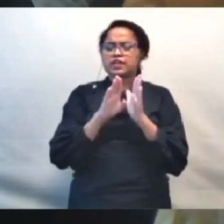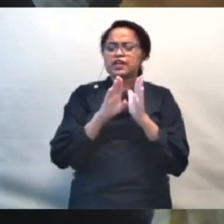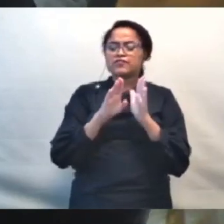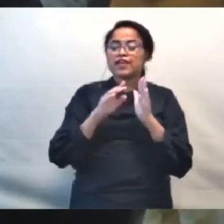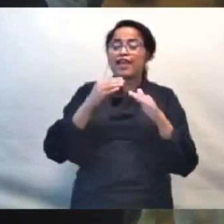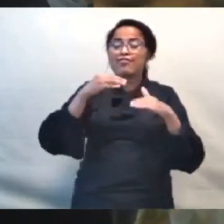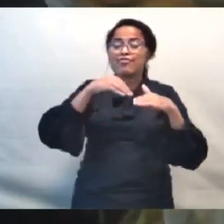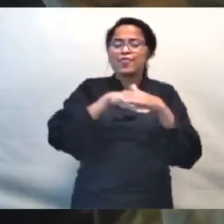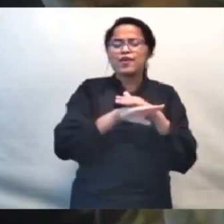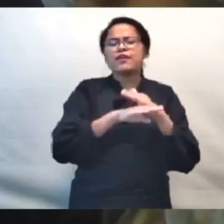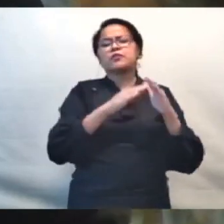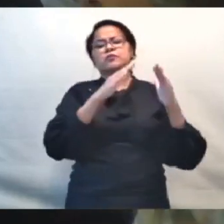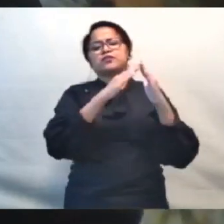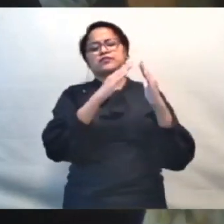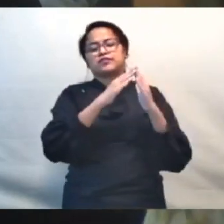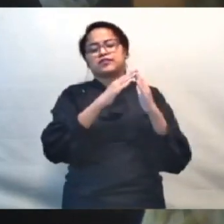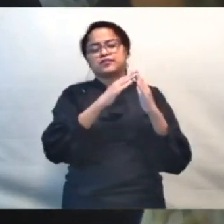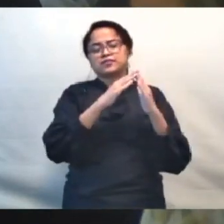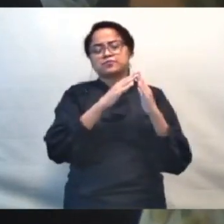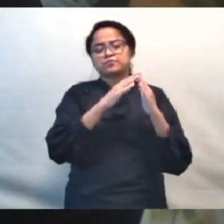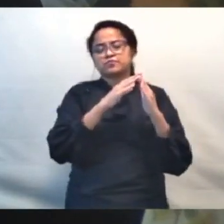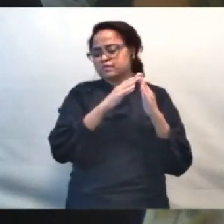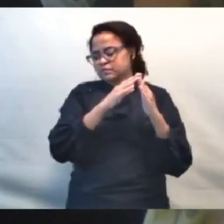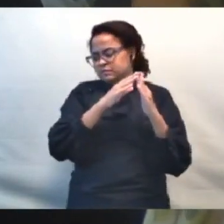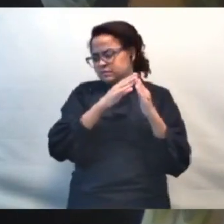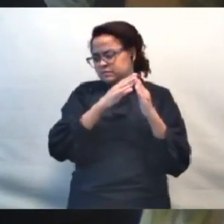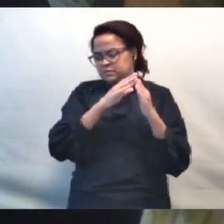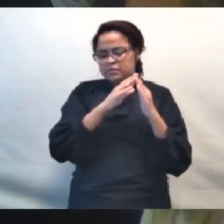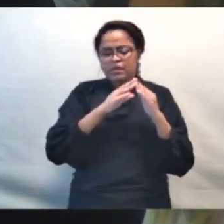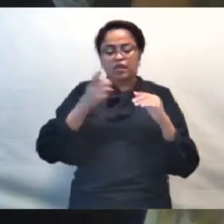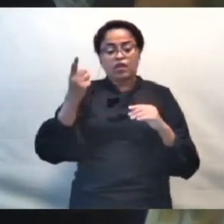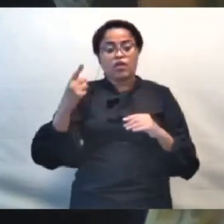Um outro ponto que é importante é